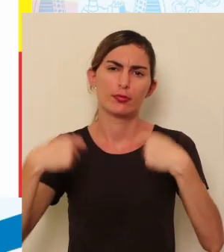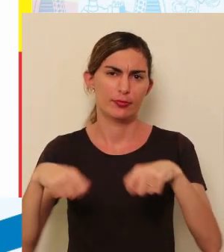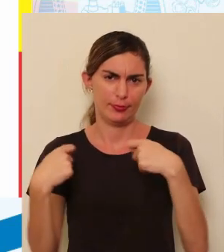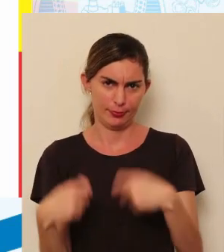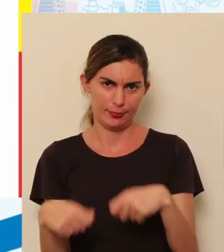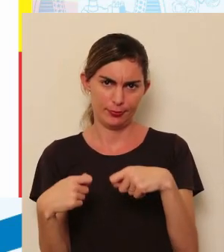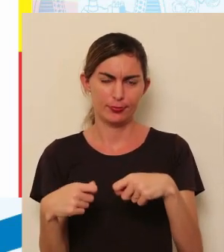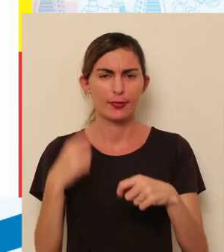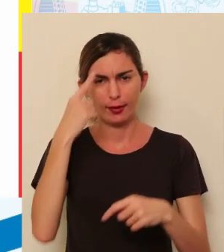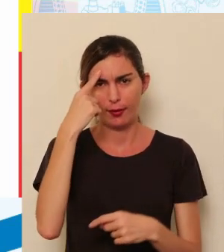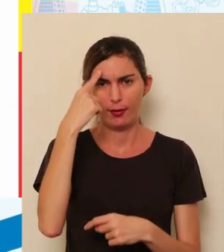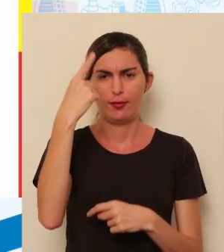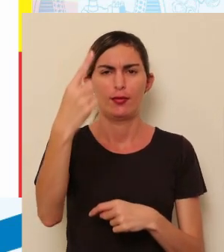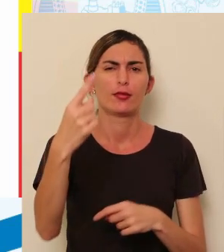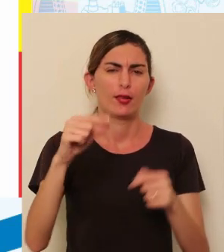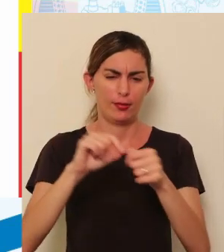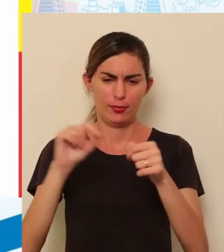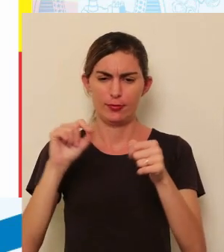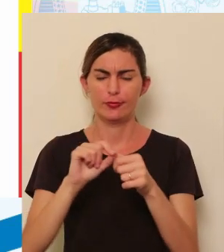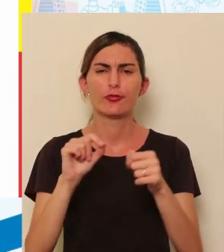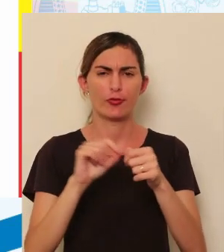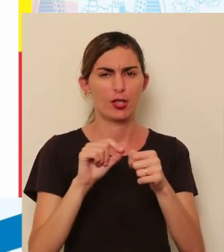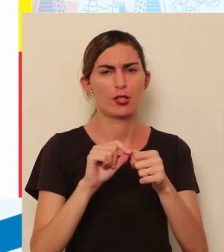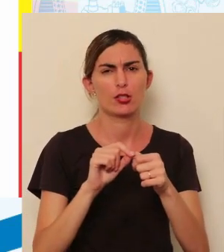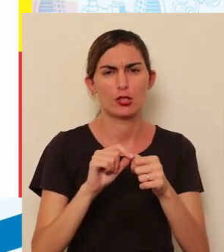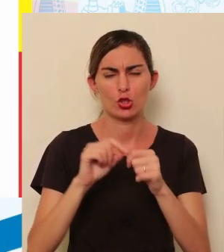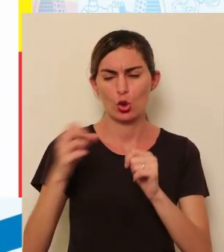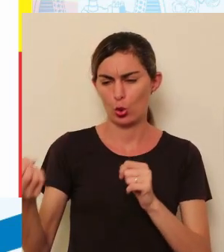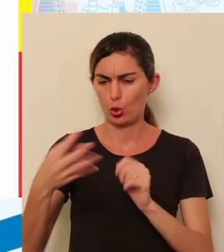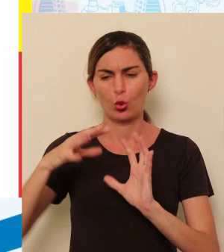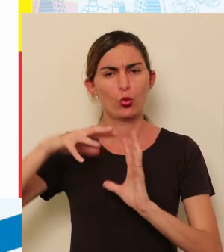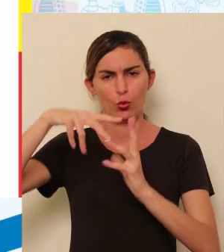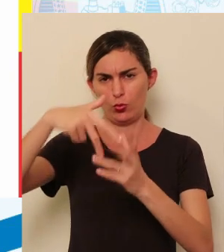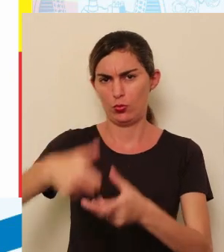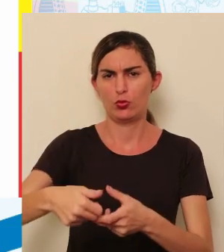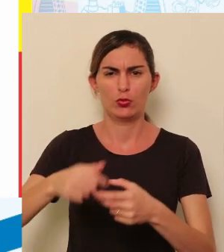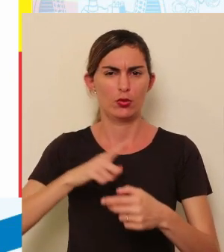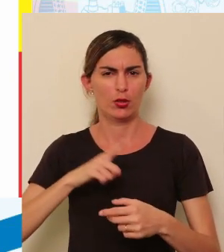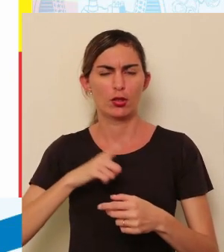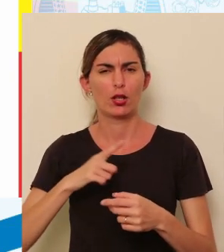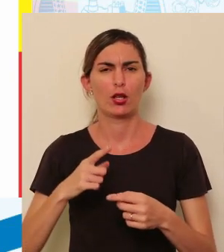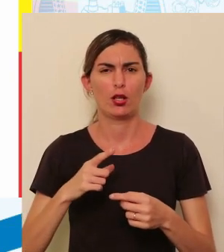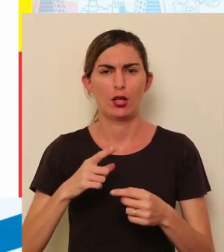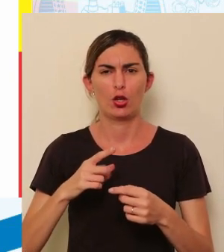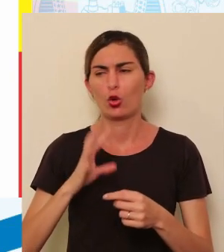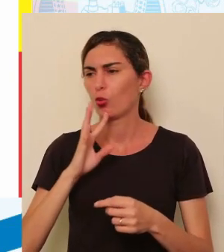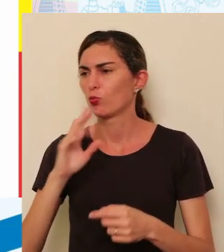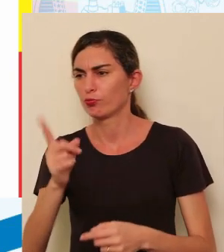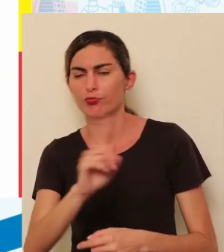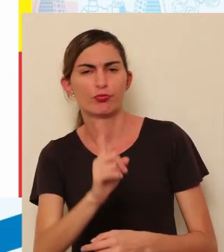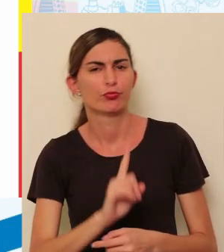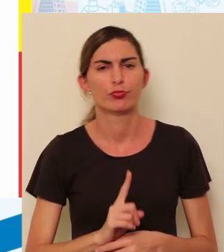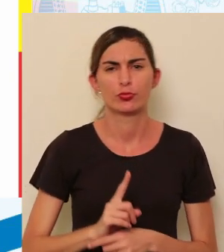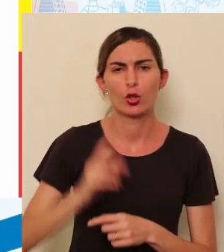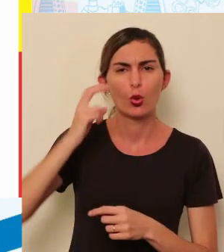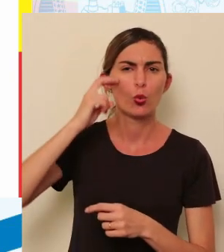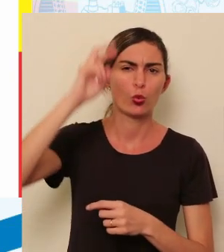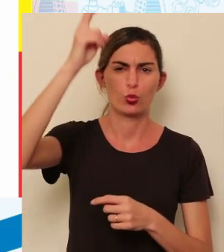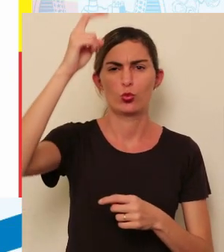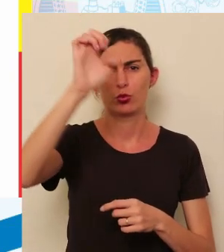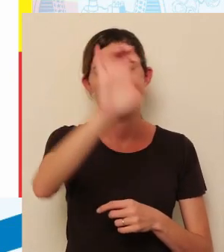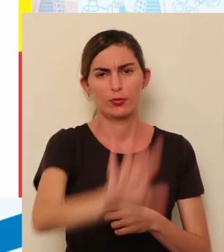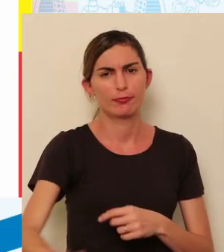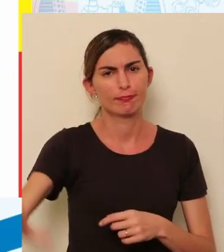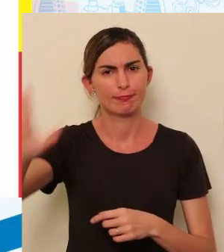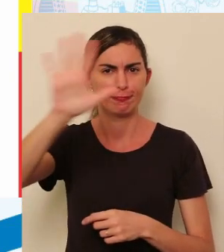necessário. A ideia que se fez sobre o Novo Mundo tem a ver com o desconhecido. As